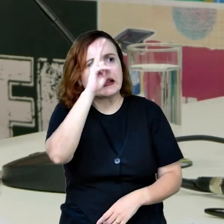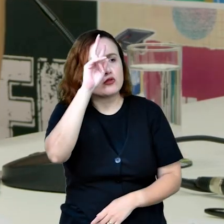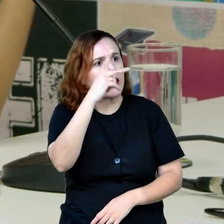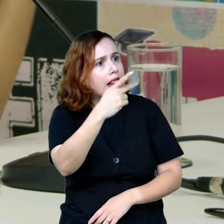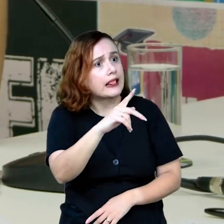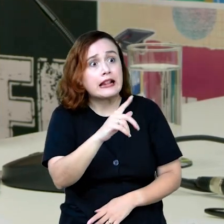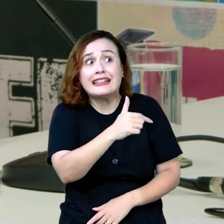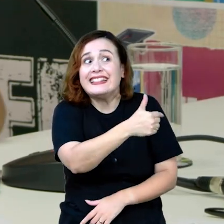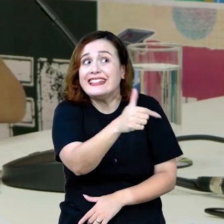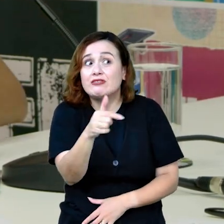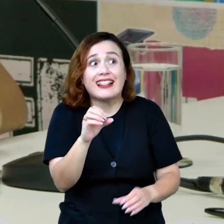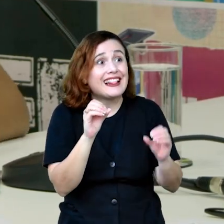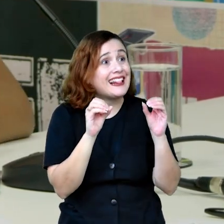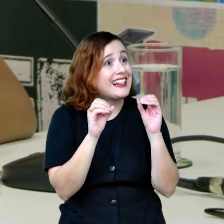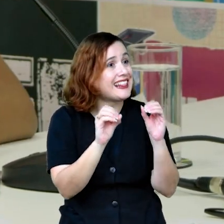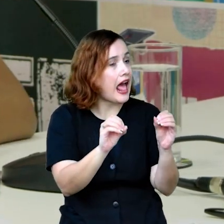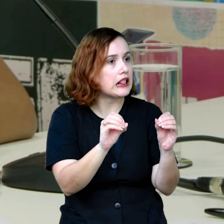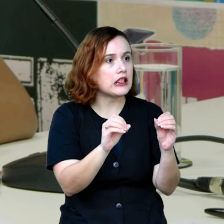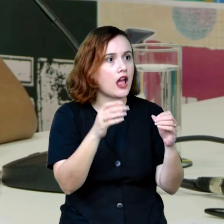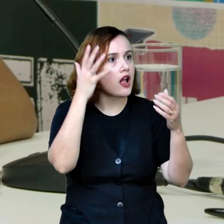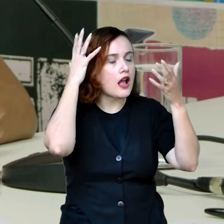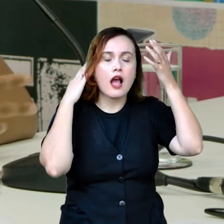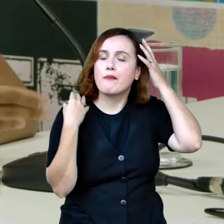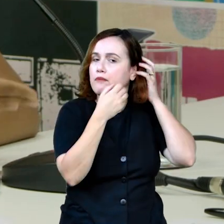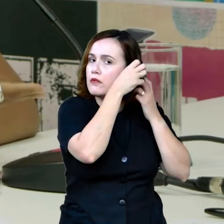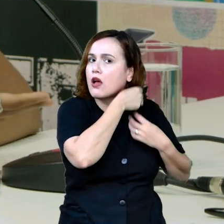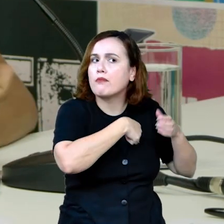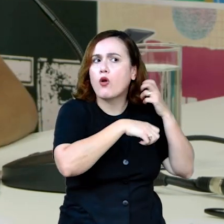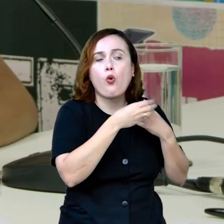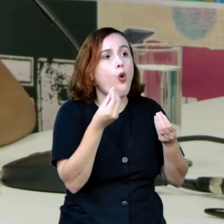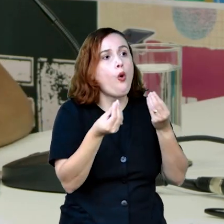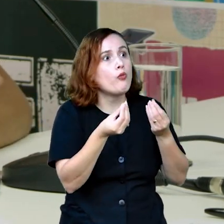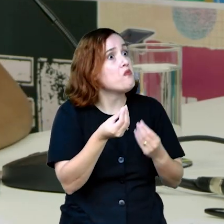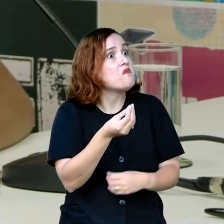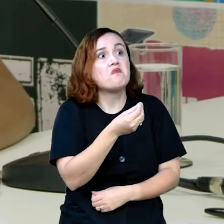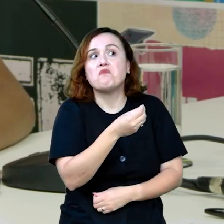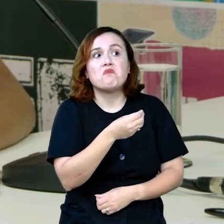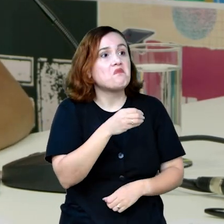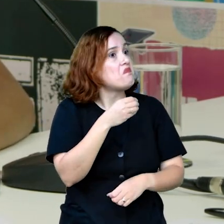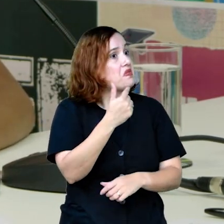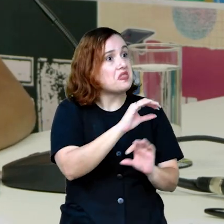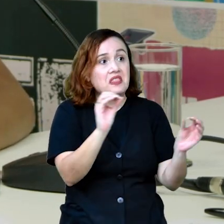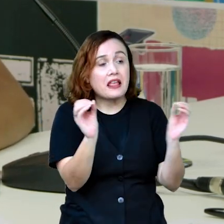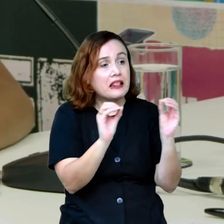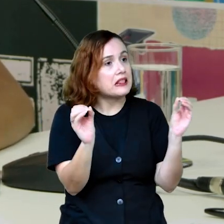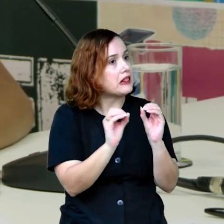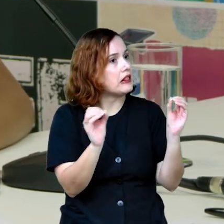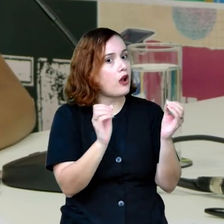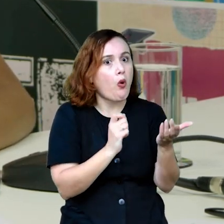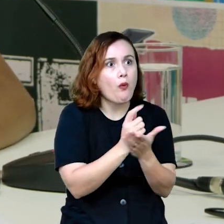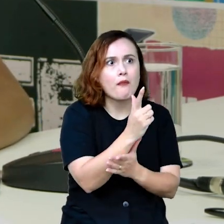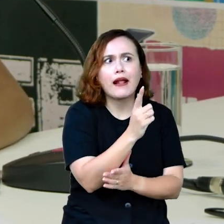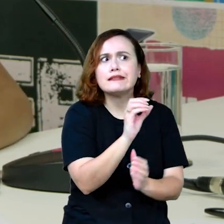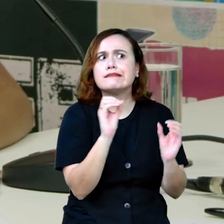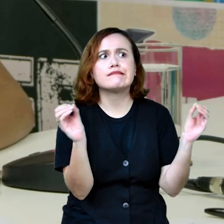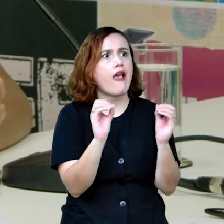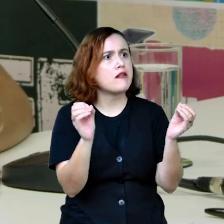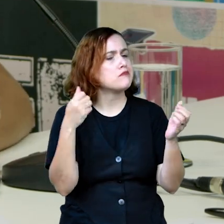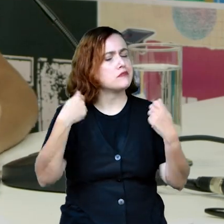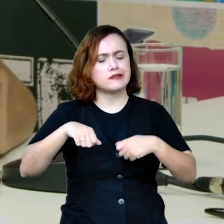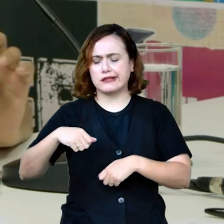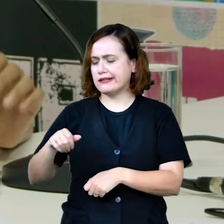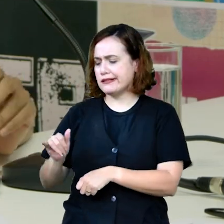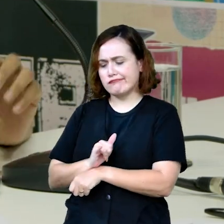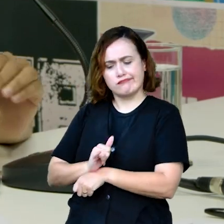pegar a babosa, fazer. Então, que louco que a gente consiga cada vez mais conseguir se ver, né? Nos